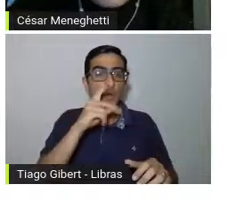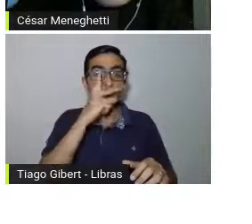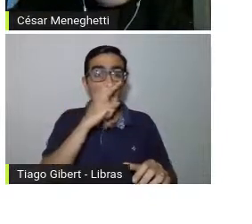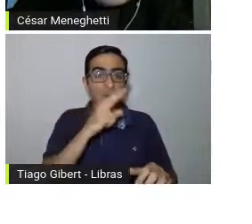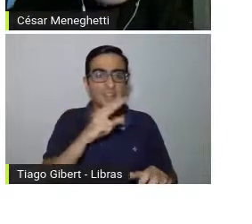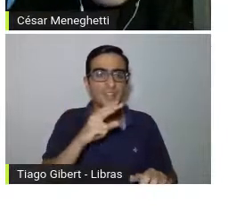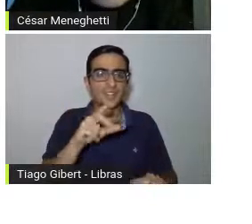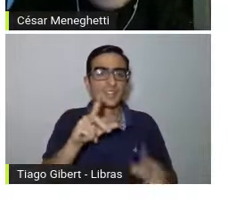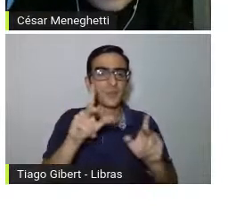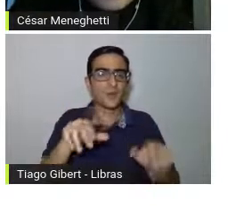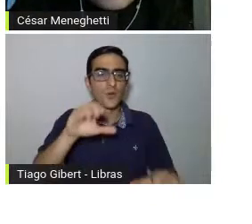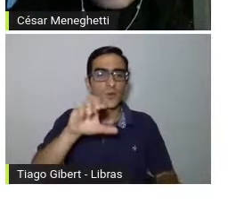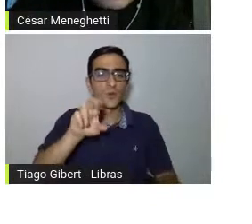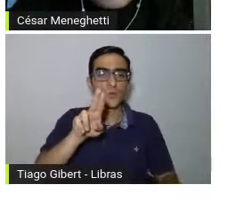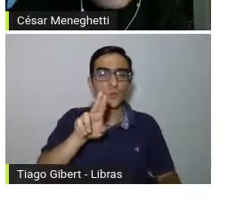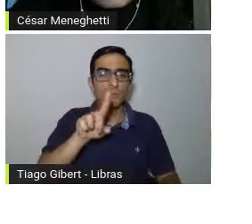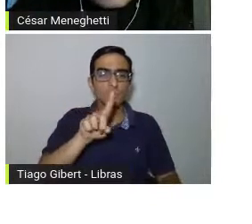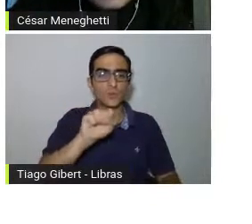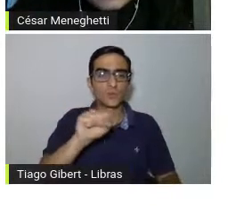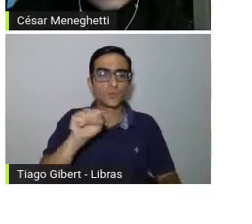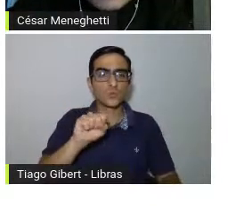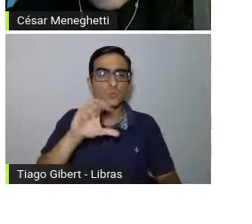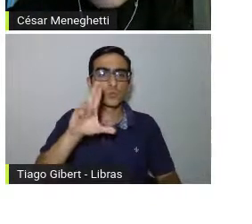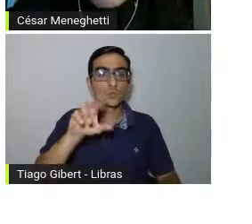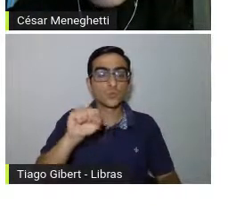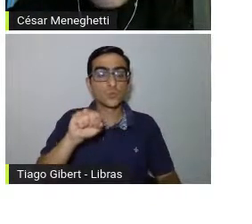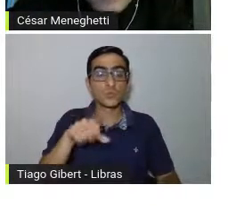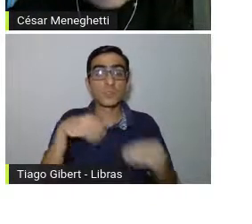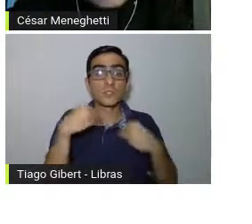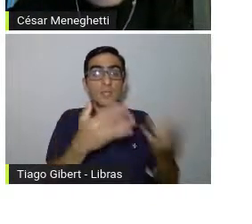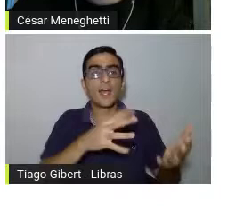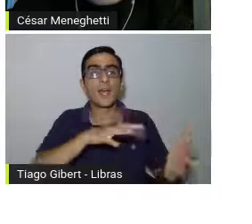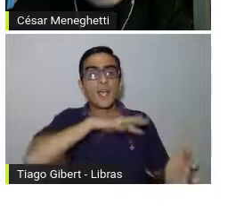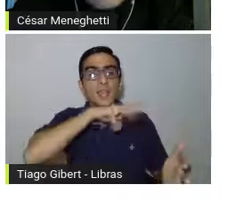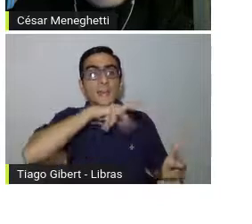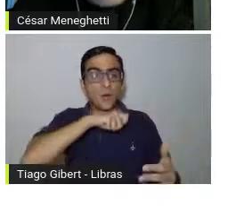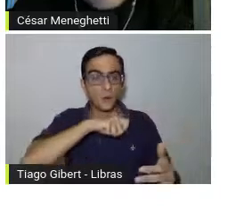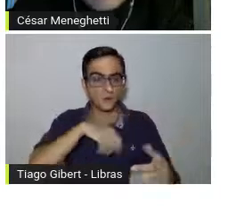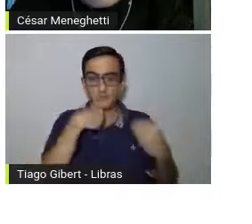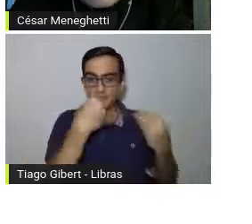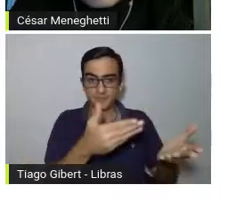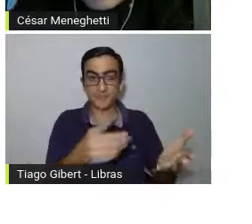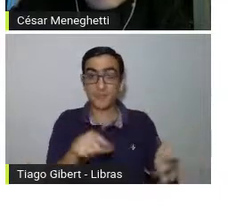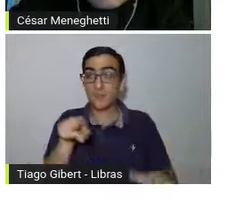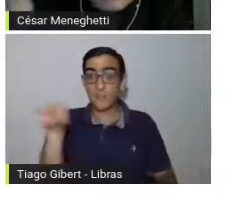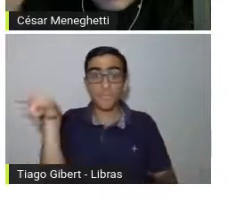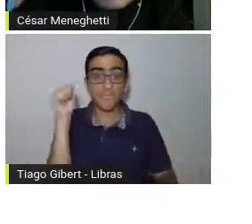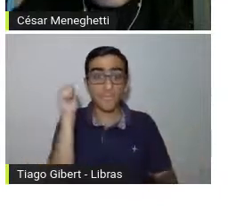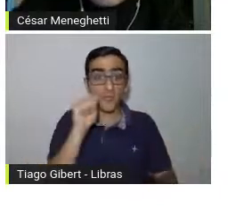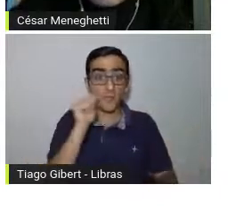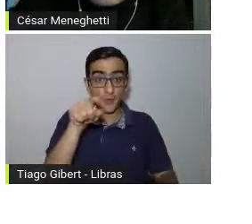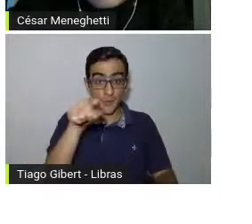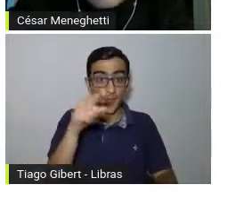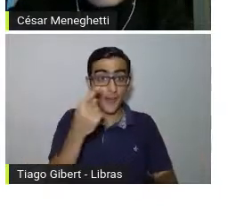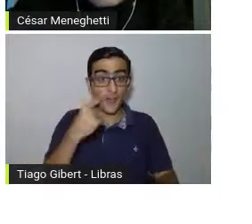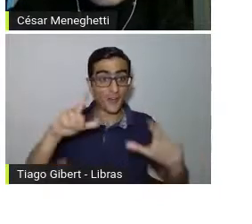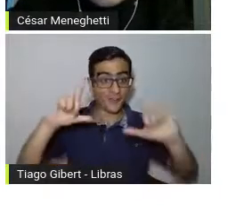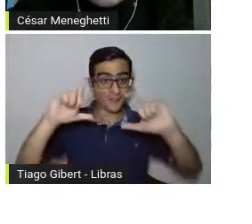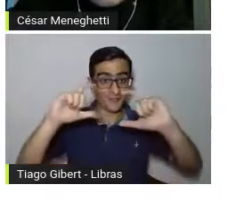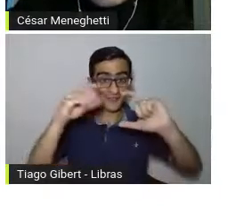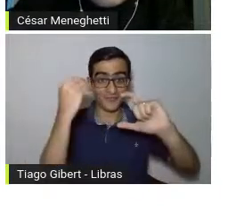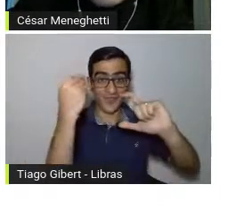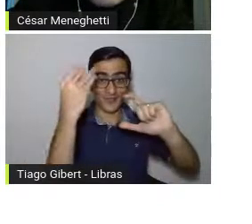vai, mas é dado para os animais. E essas pessoas, essas mulheres assim, que vocês estão vendo agora nessas fotos,